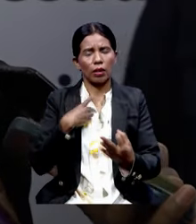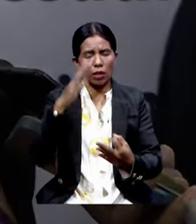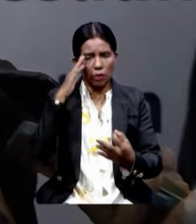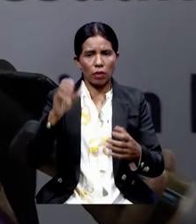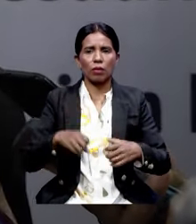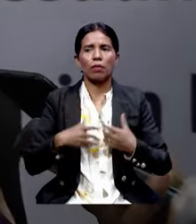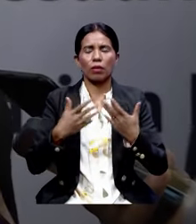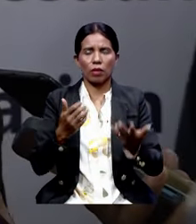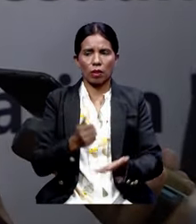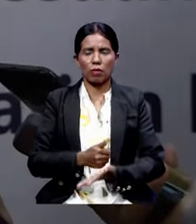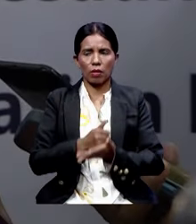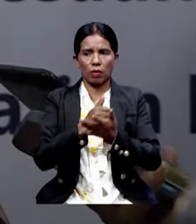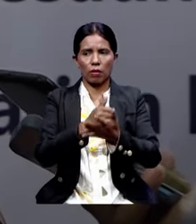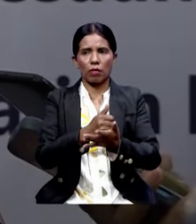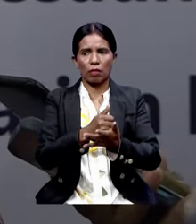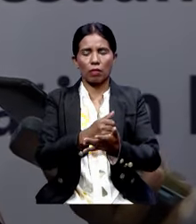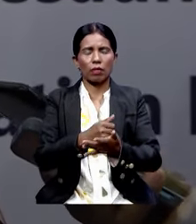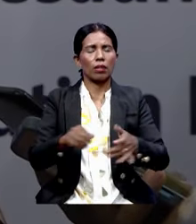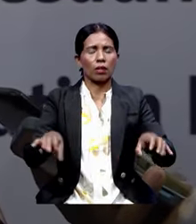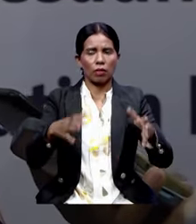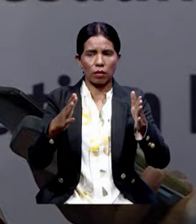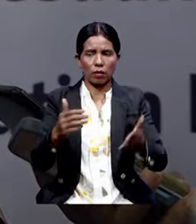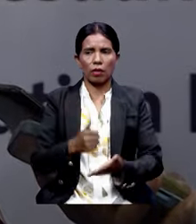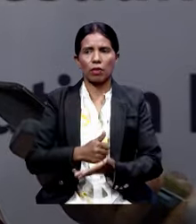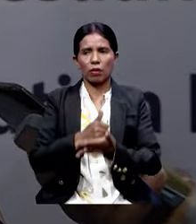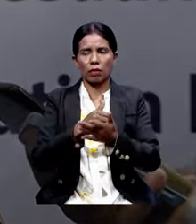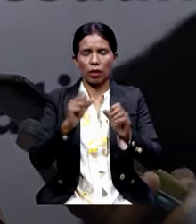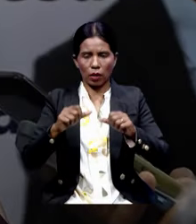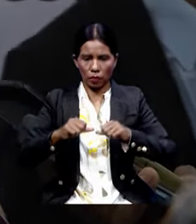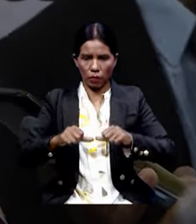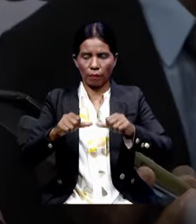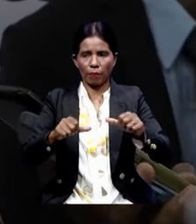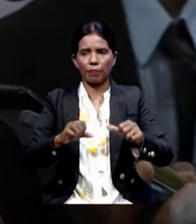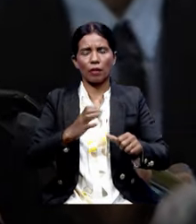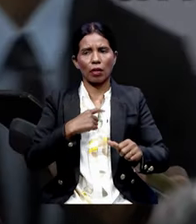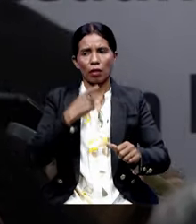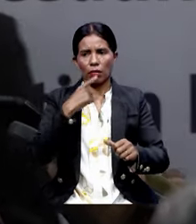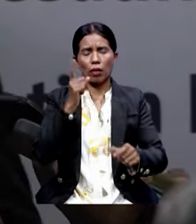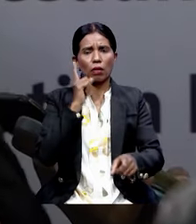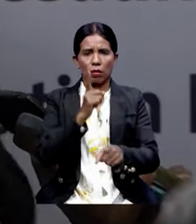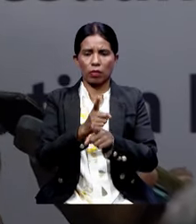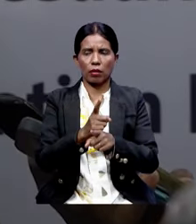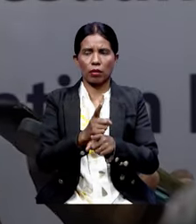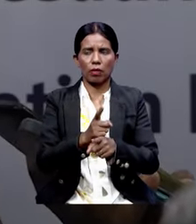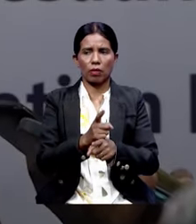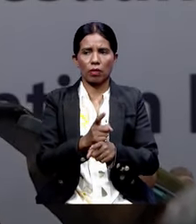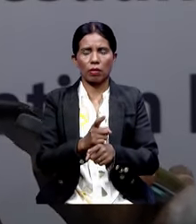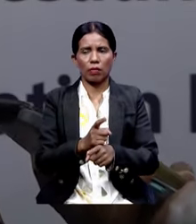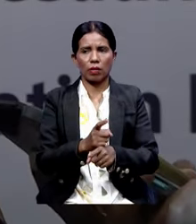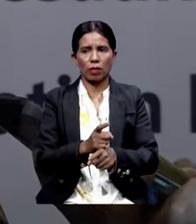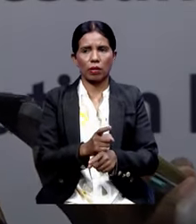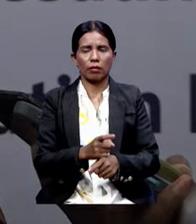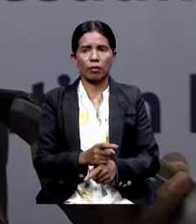ka sustentabilidade vai funcionamento facilidade da saúde tem que lá ela. Nem para uma orientação claro. Claro, ela vai craic.